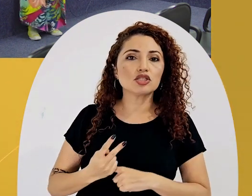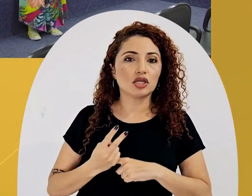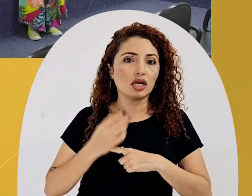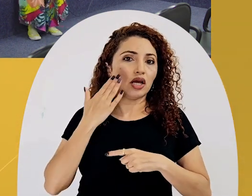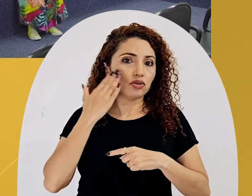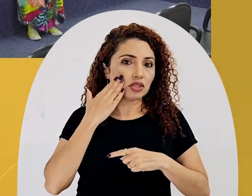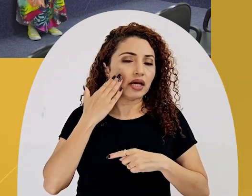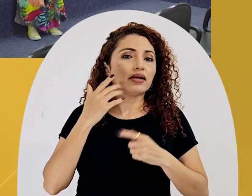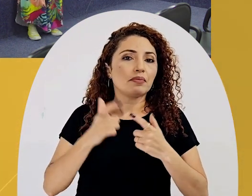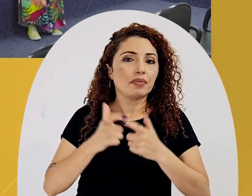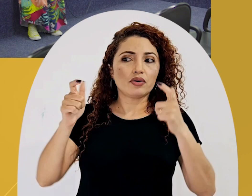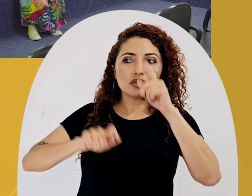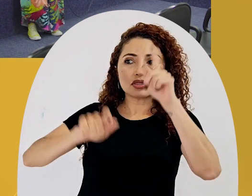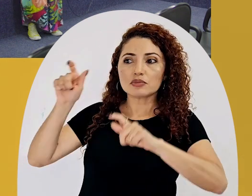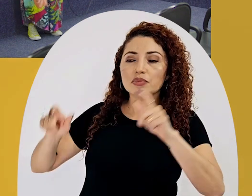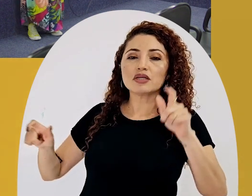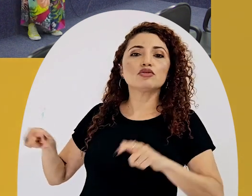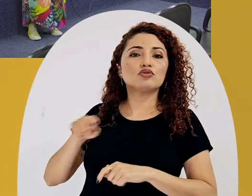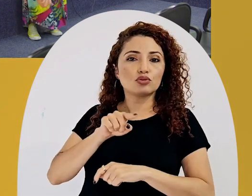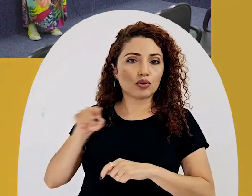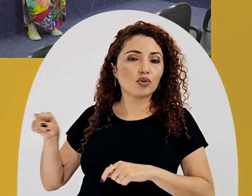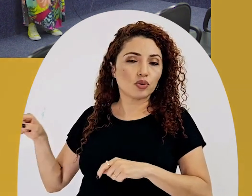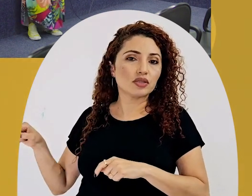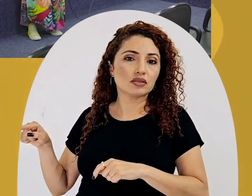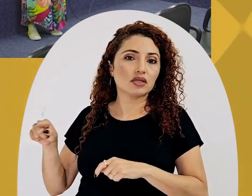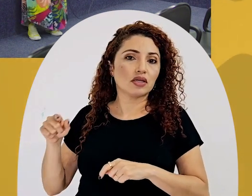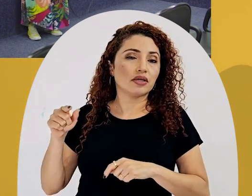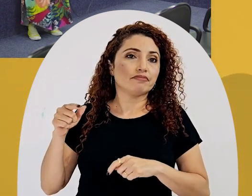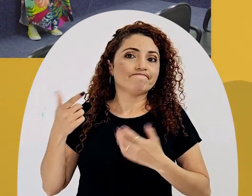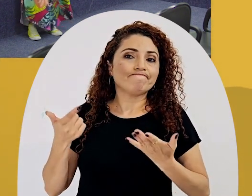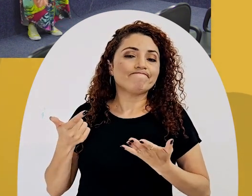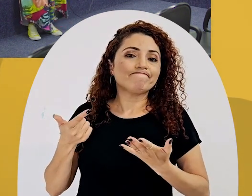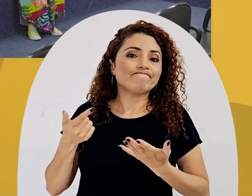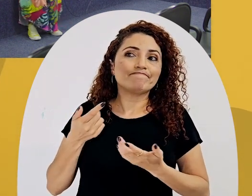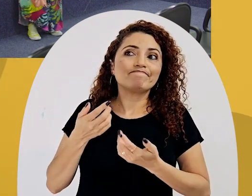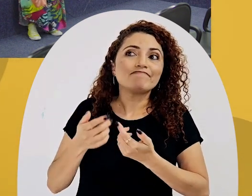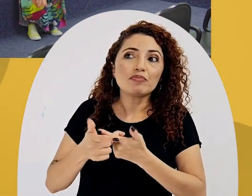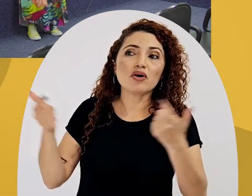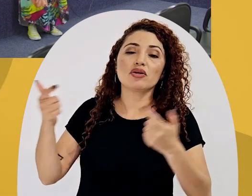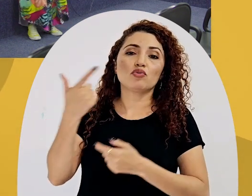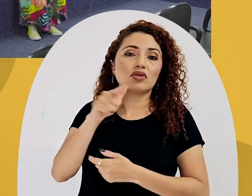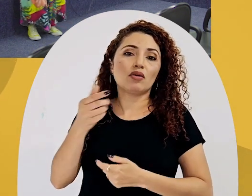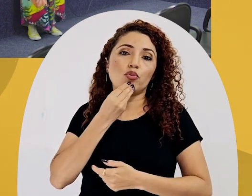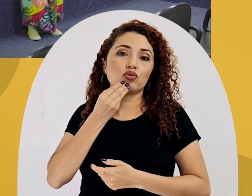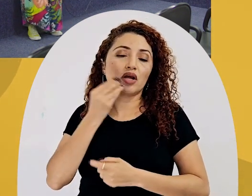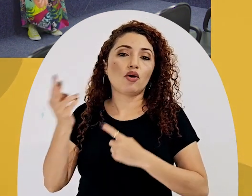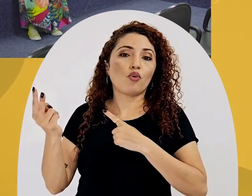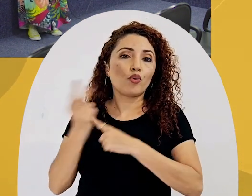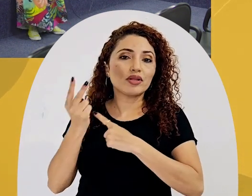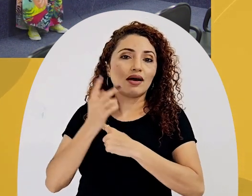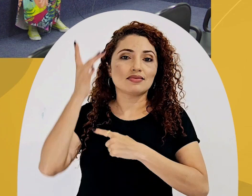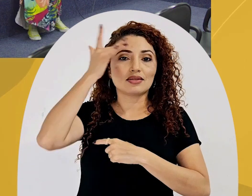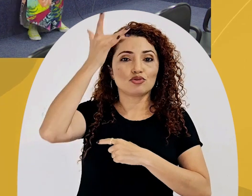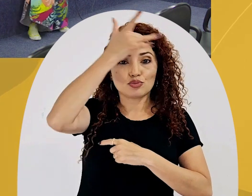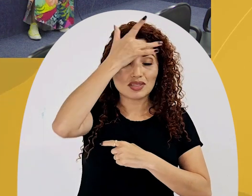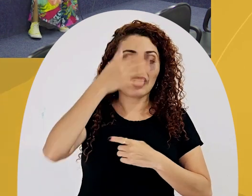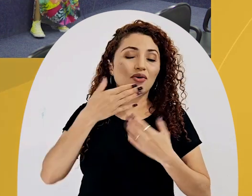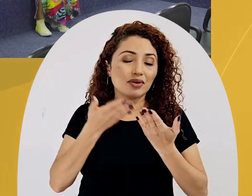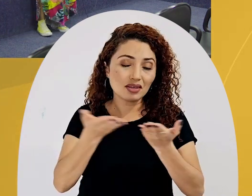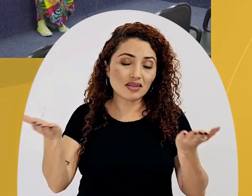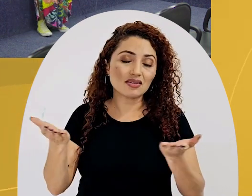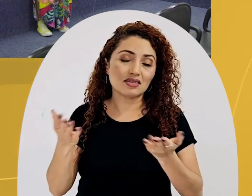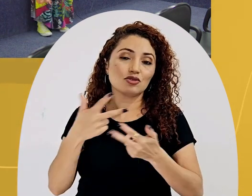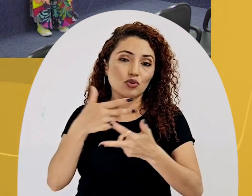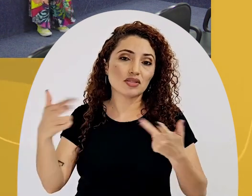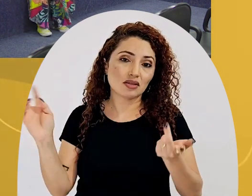mundo tem a oportunidade de manter a sua saúde mental em dia, porque faz toda a diferença. E são situações que nos atravessam,